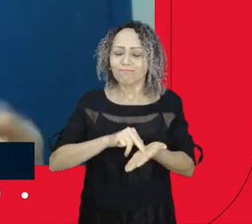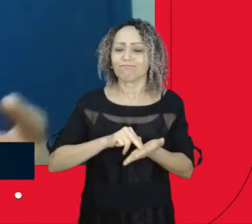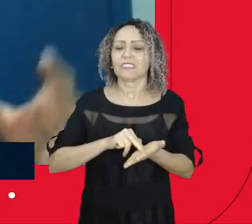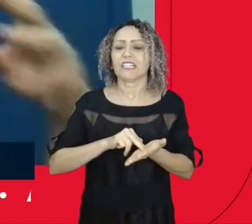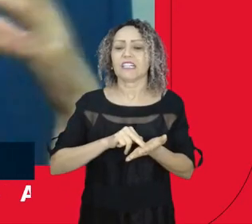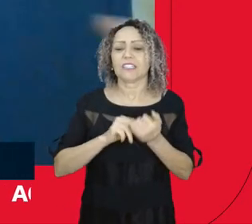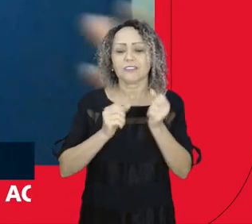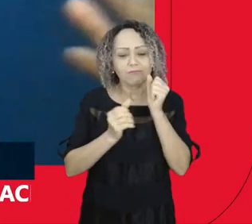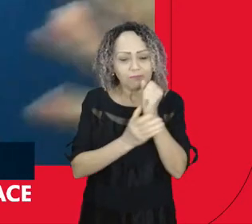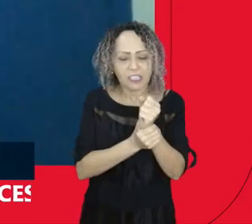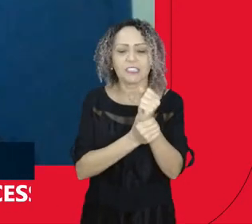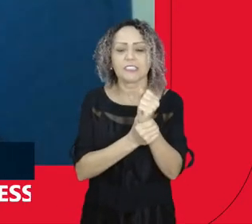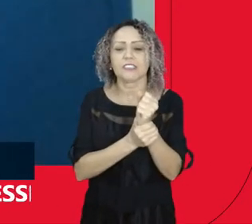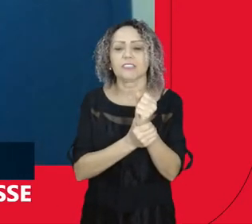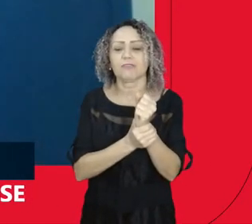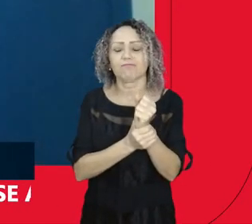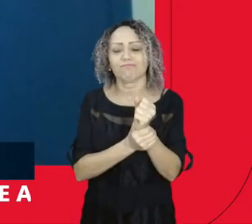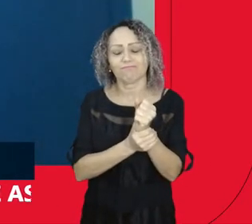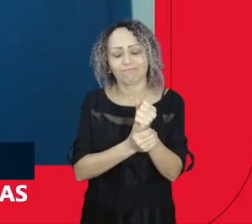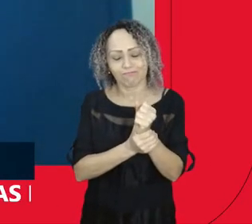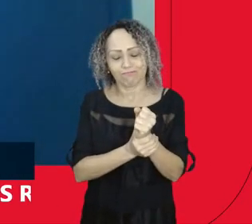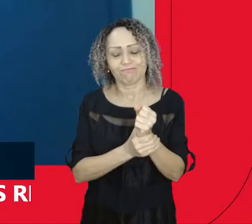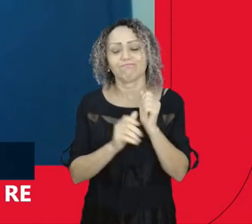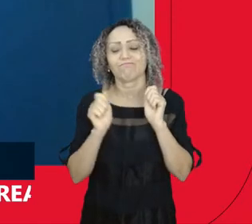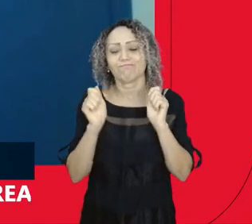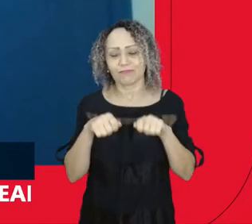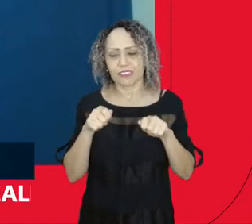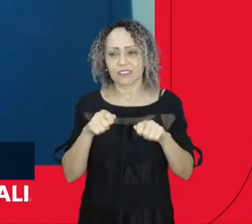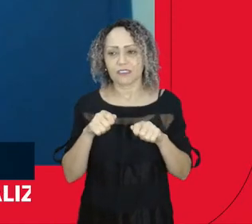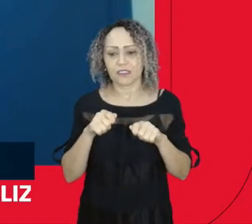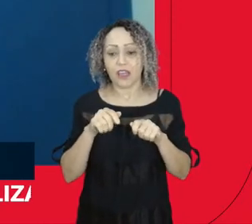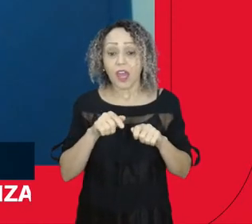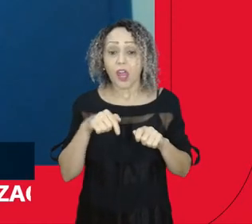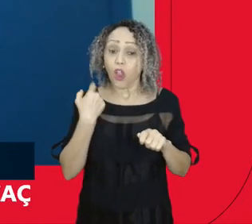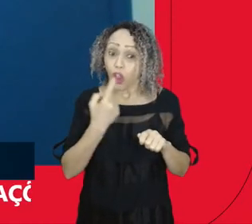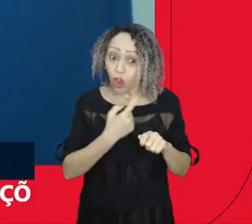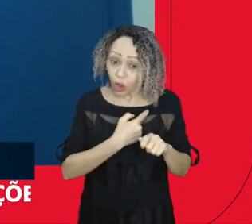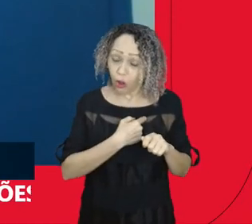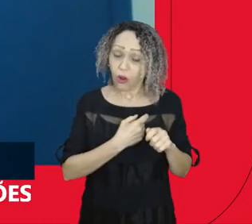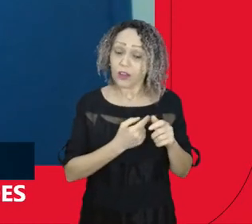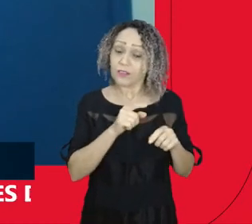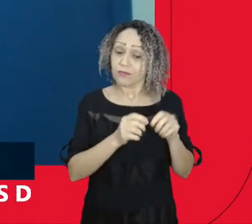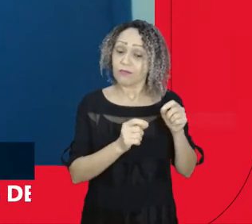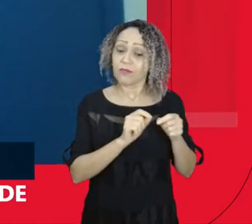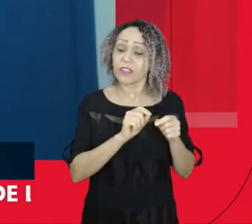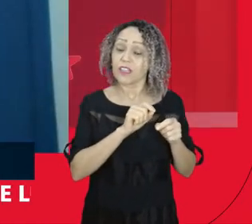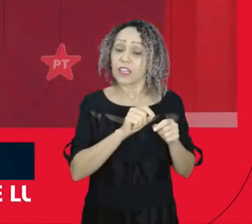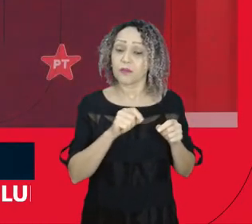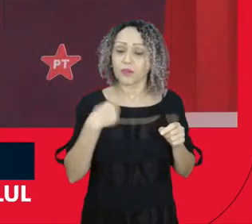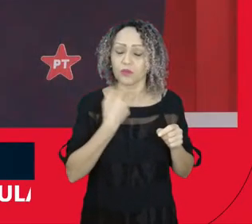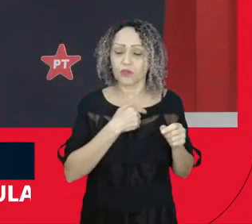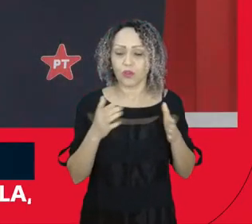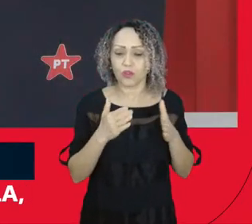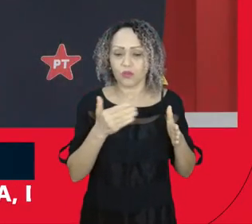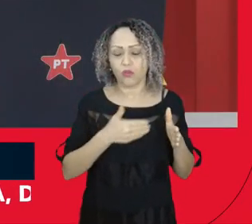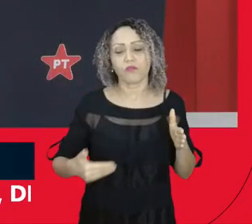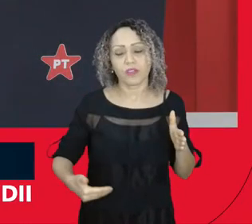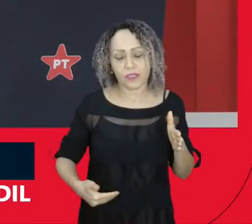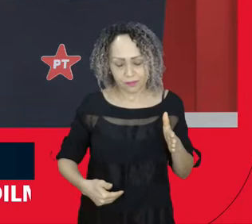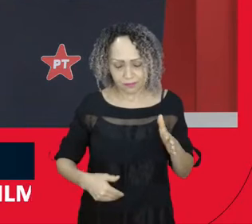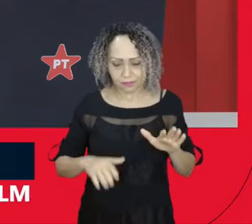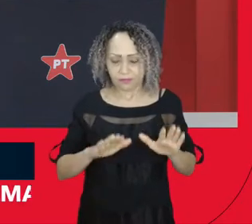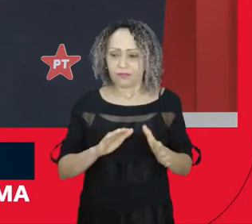permanente, né? Que foi isso que a gente construiu nos nossos governos. Vê também movimentos